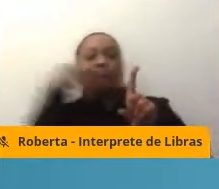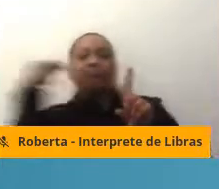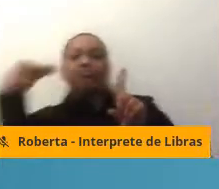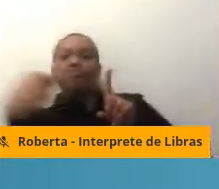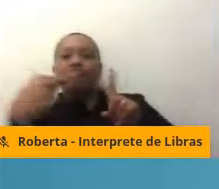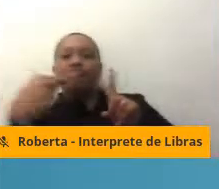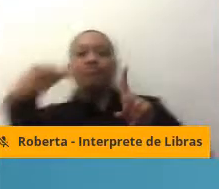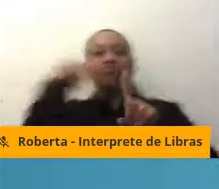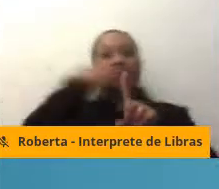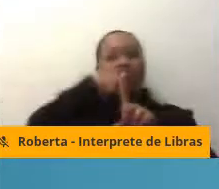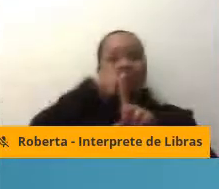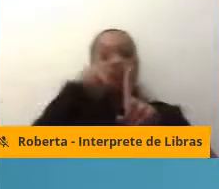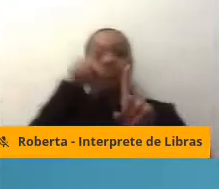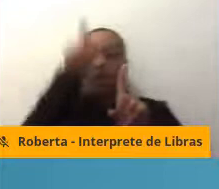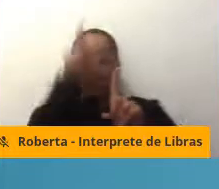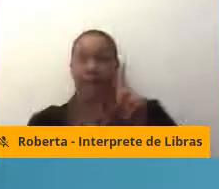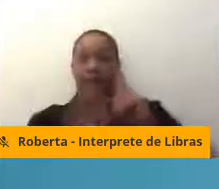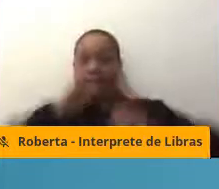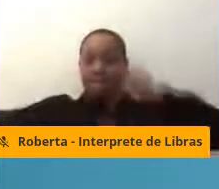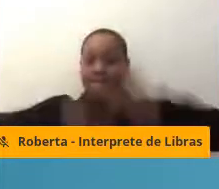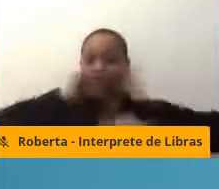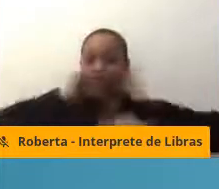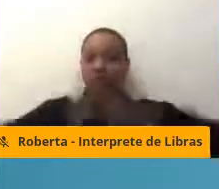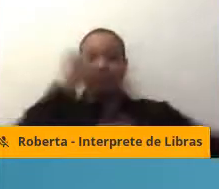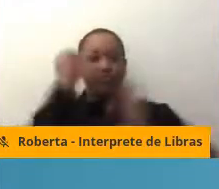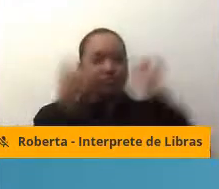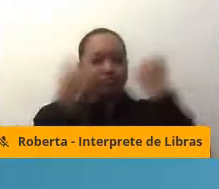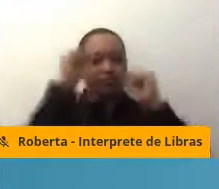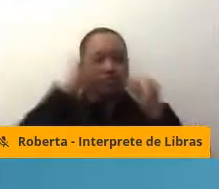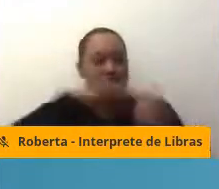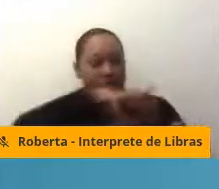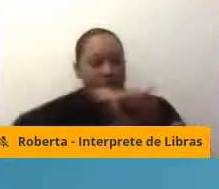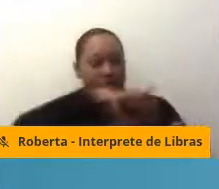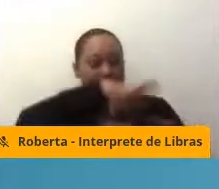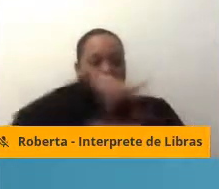epidemia. E essas bolinhas é a visão de um físico,